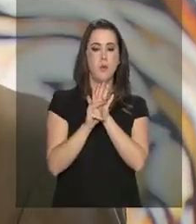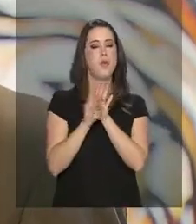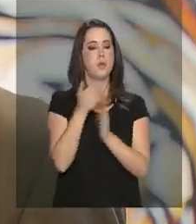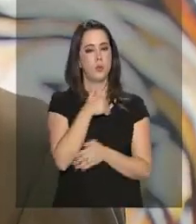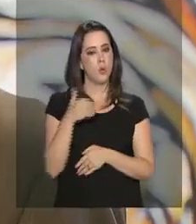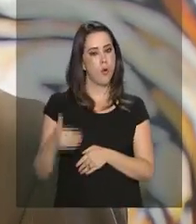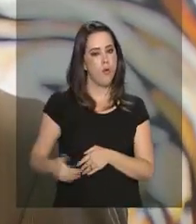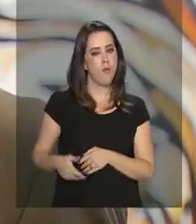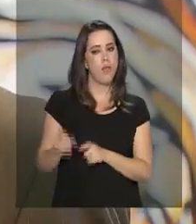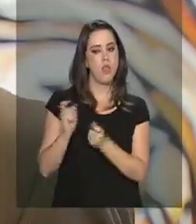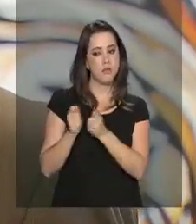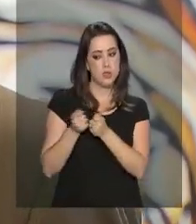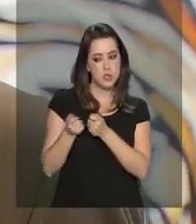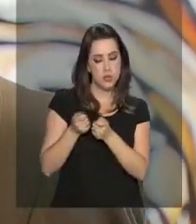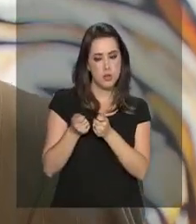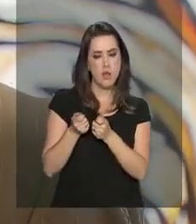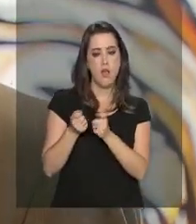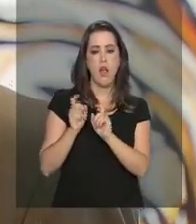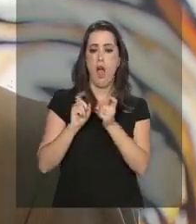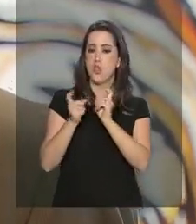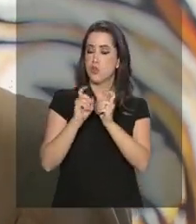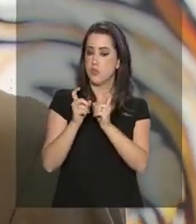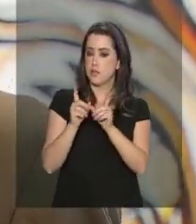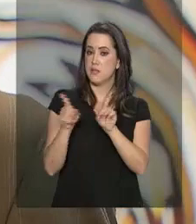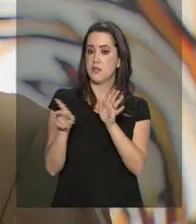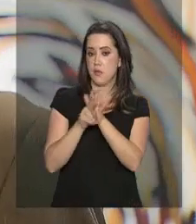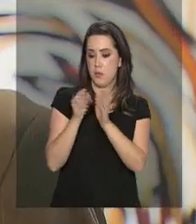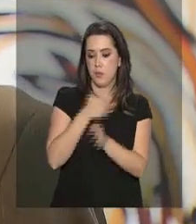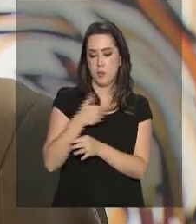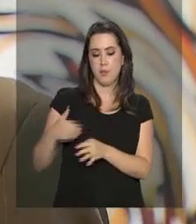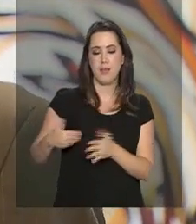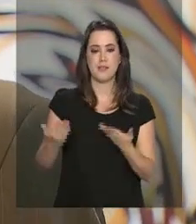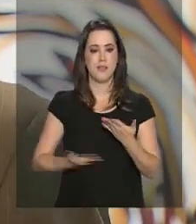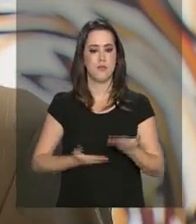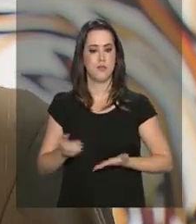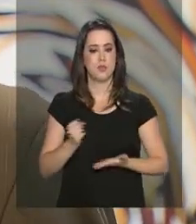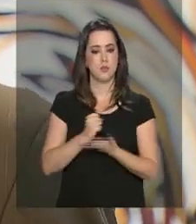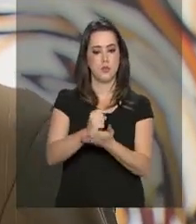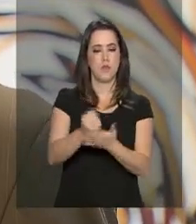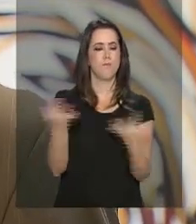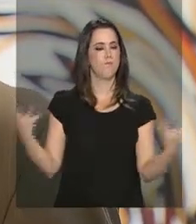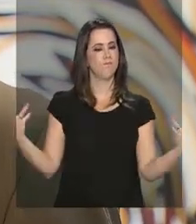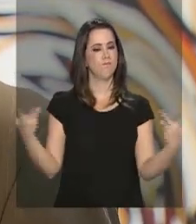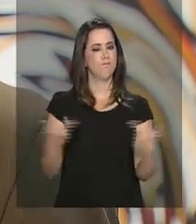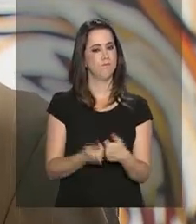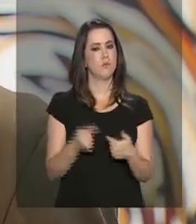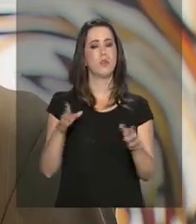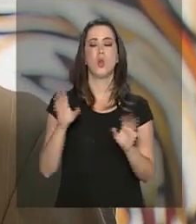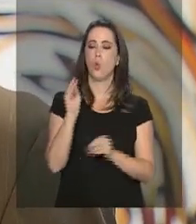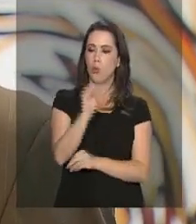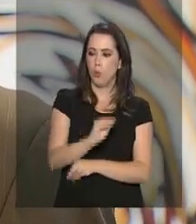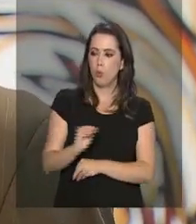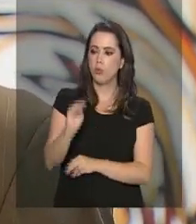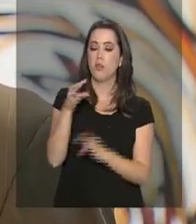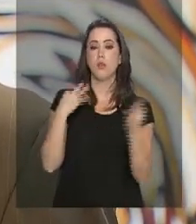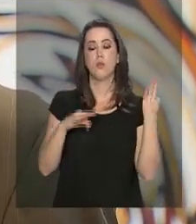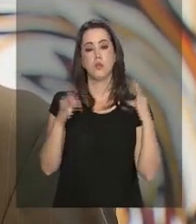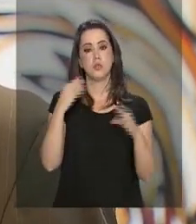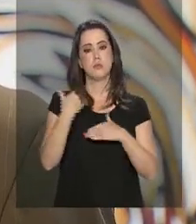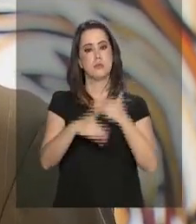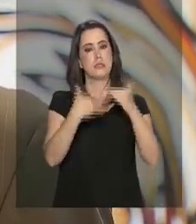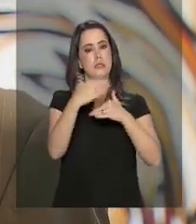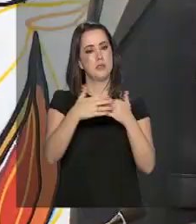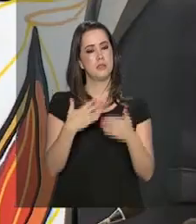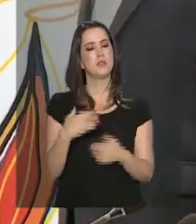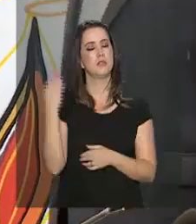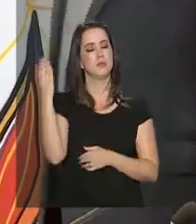sobre a gestão do poder público mas serviços que serão concedidos com alta qualidade atendendo ao turismo que cresce